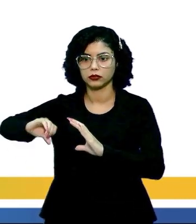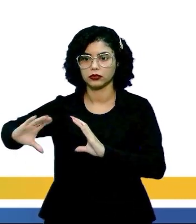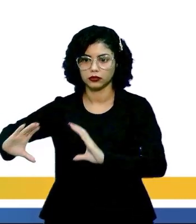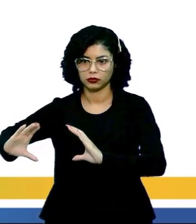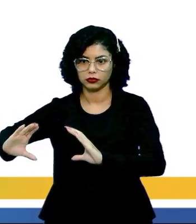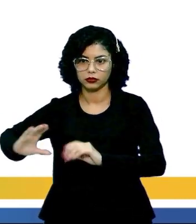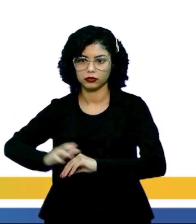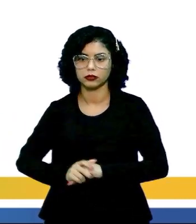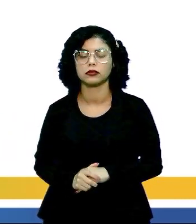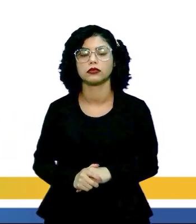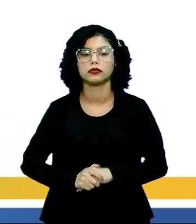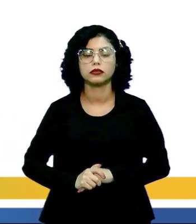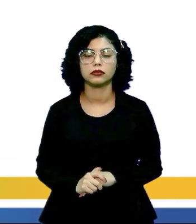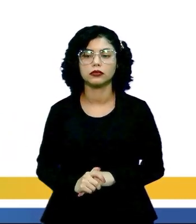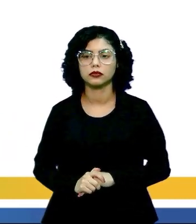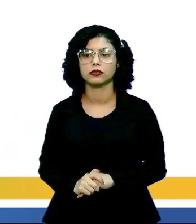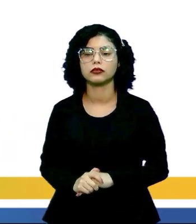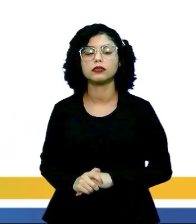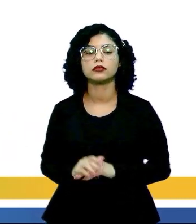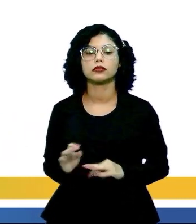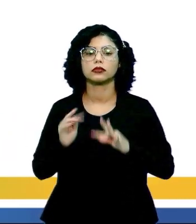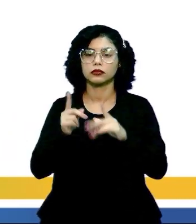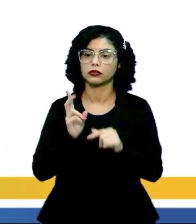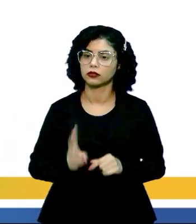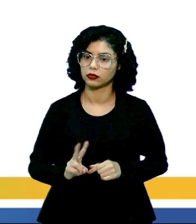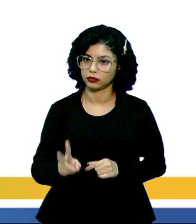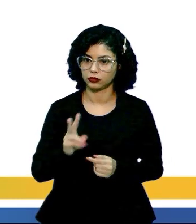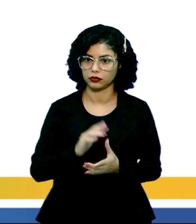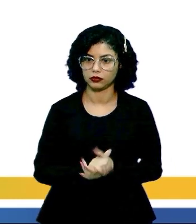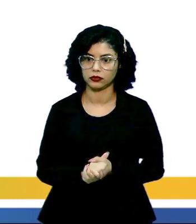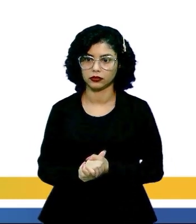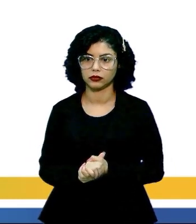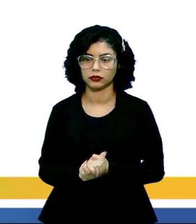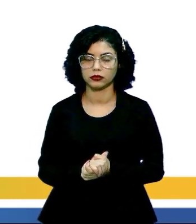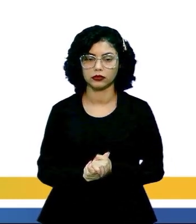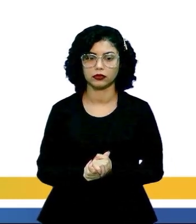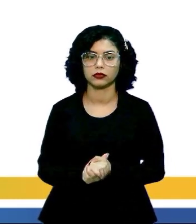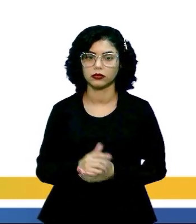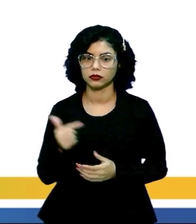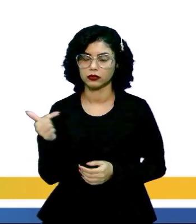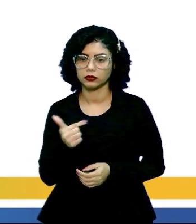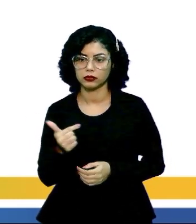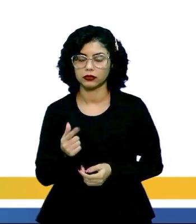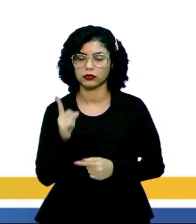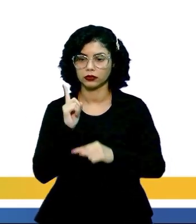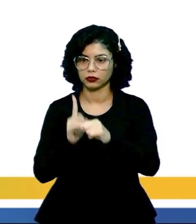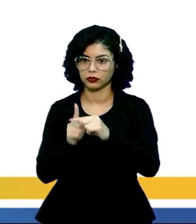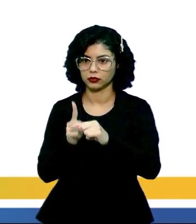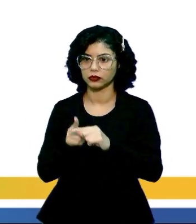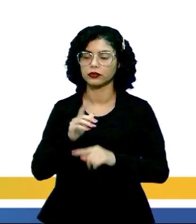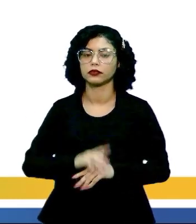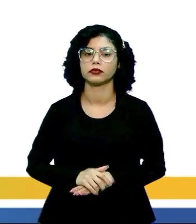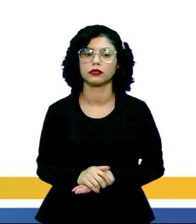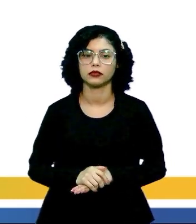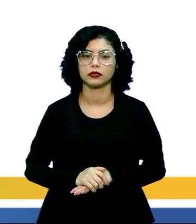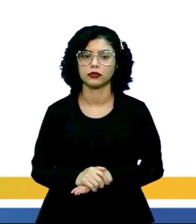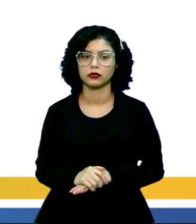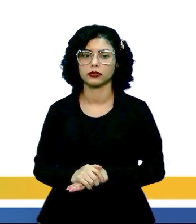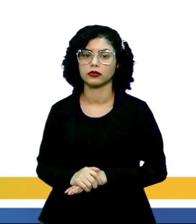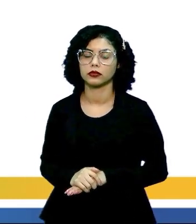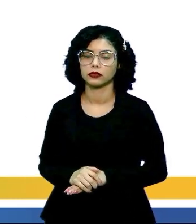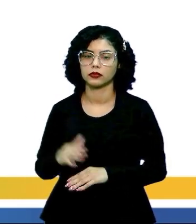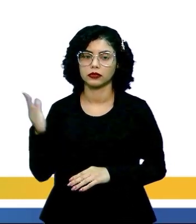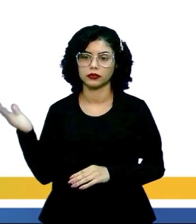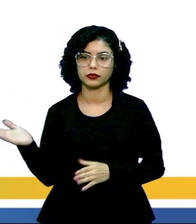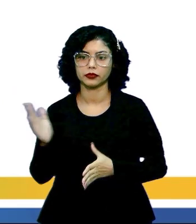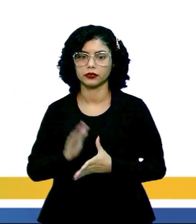menos 9. Tá? Que é para tornar o segundo expoente positivo. Então,